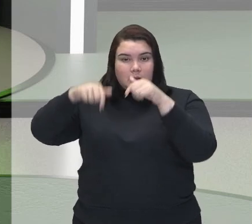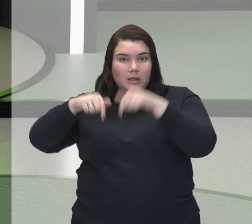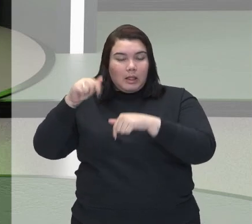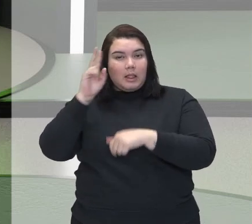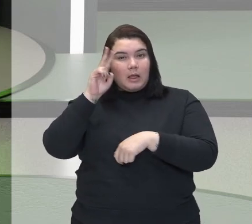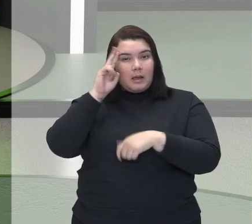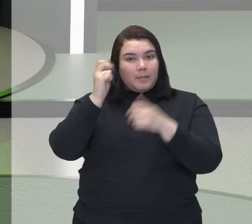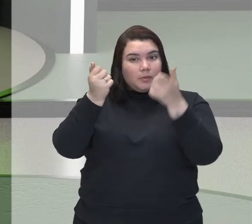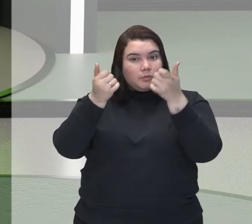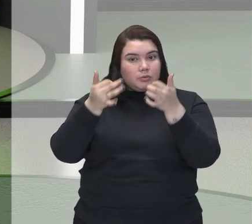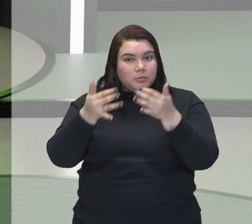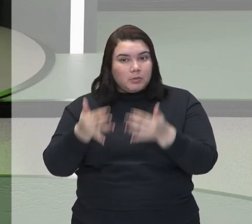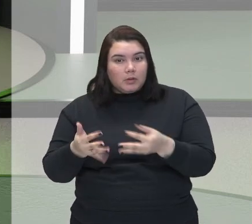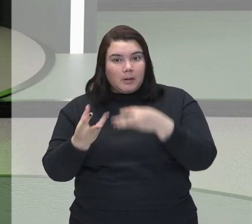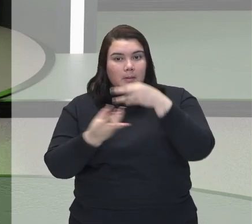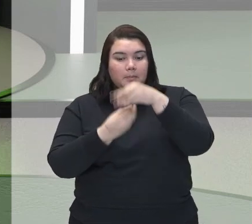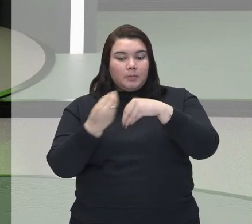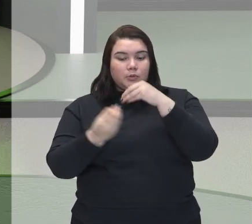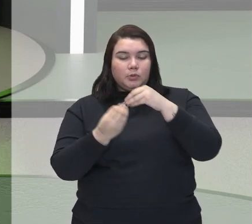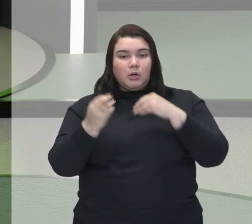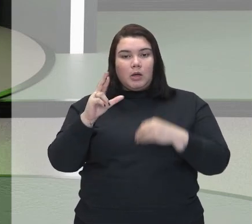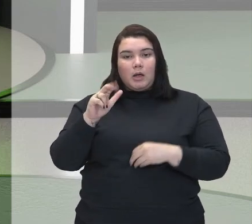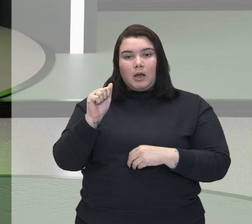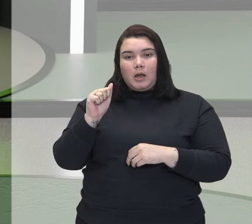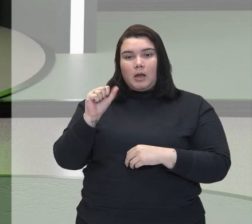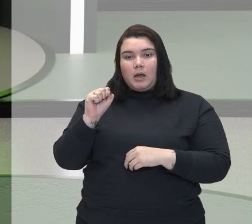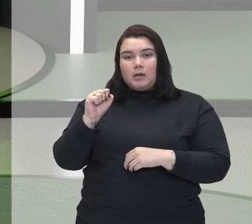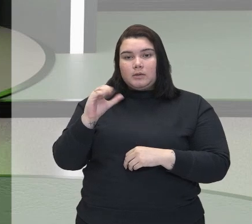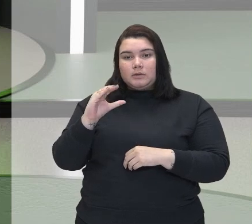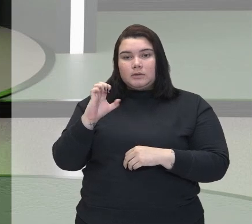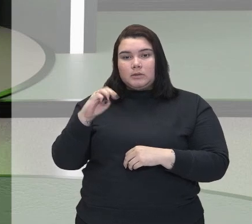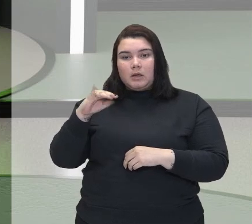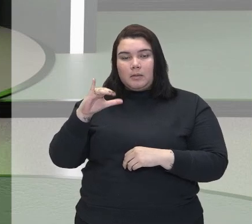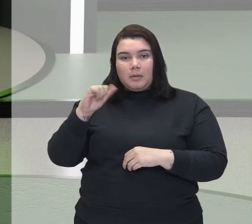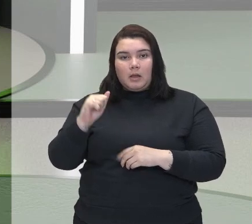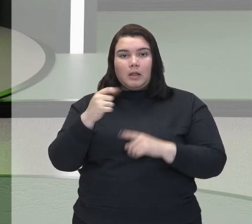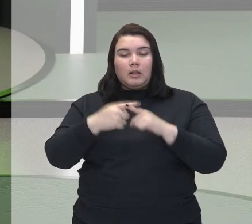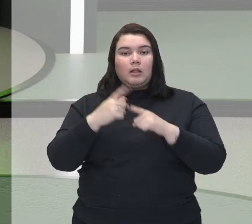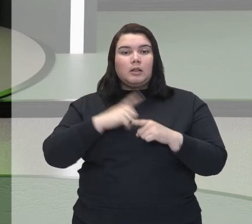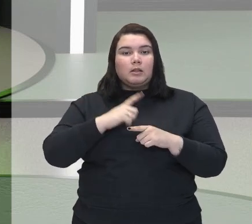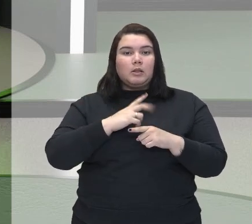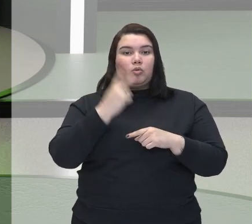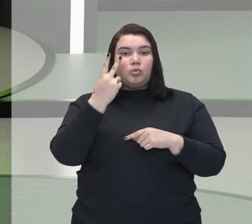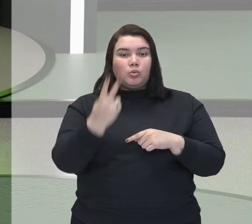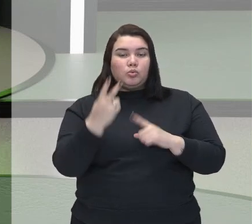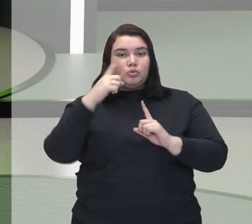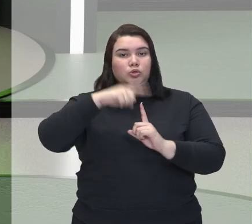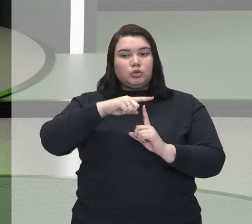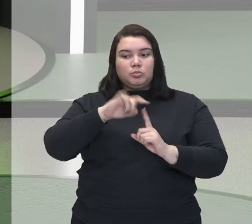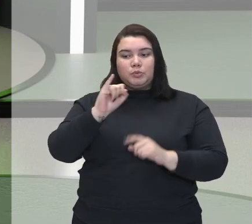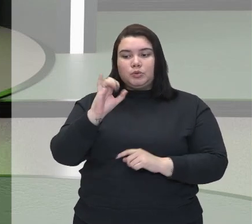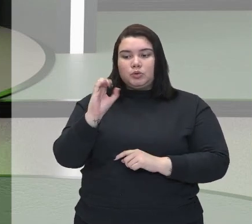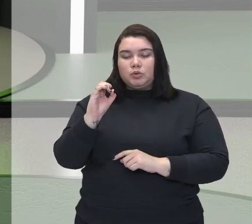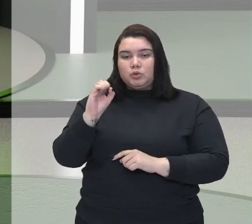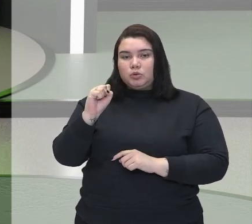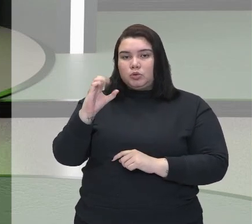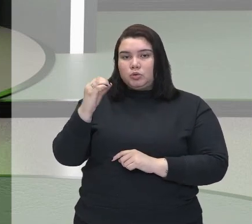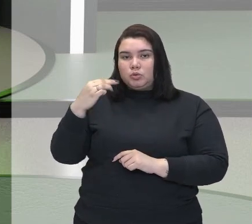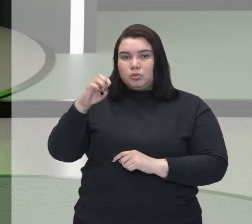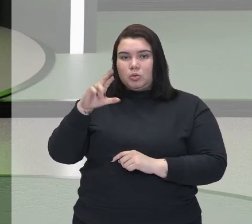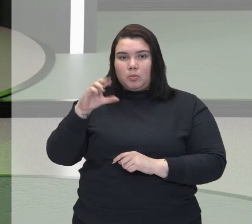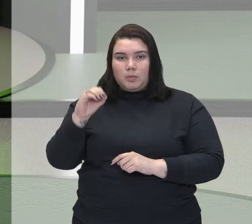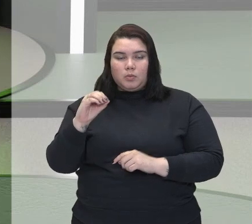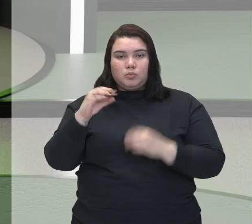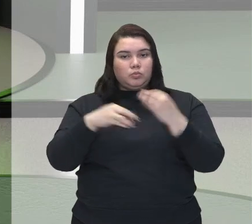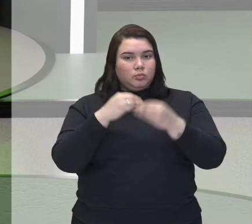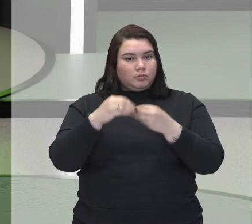eu falei para vocês o que é a mistura racêmica? Quando tem os dois isômeros juntos. Então, ele foi produzido com essa mistura